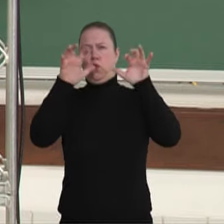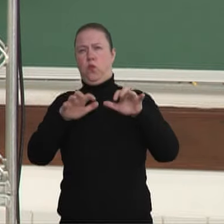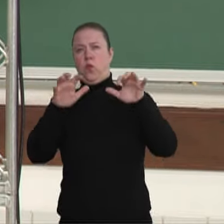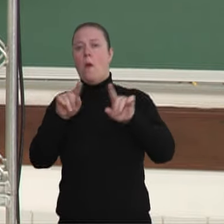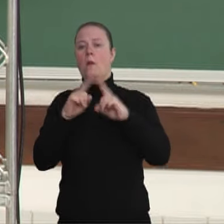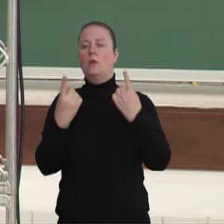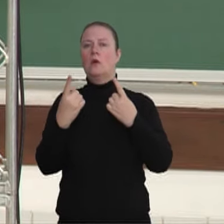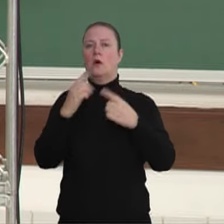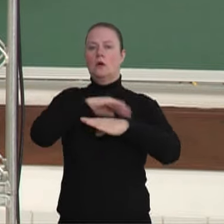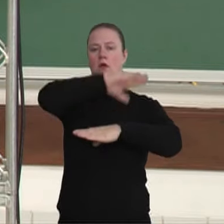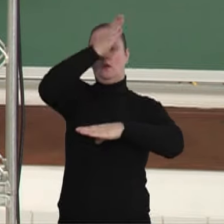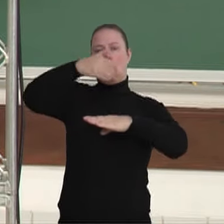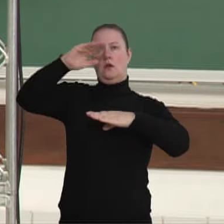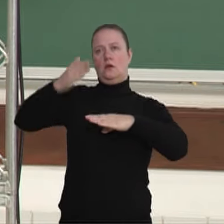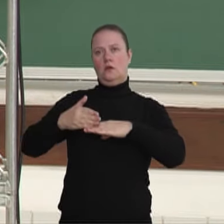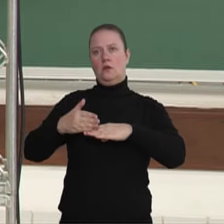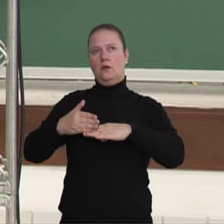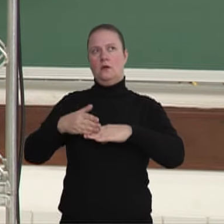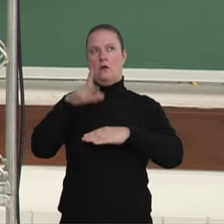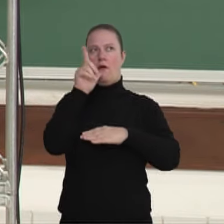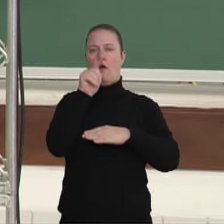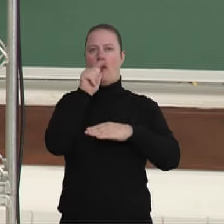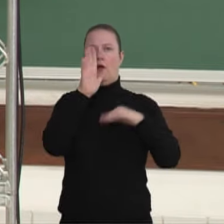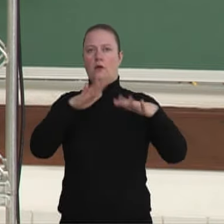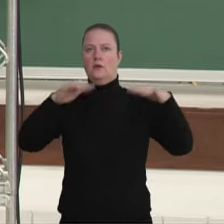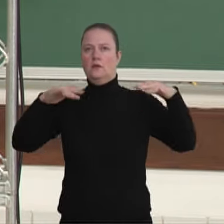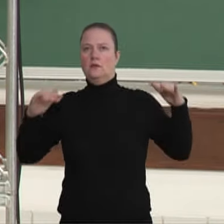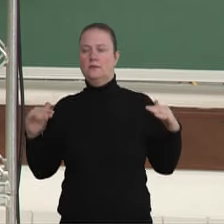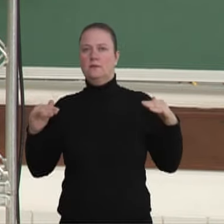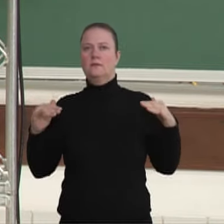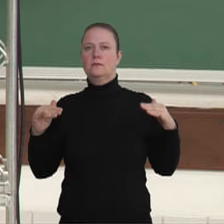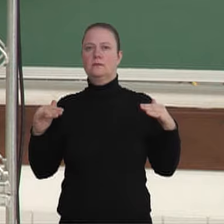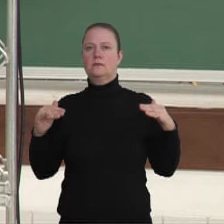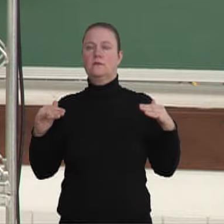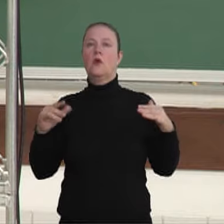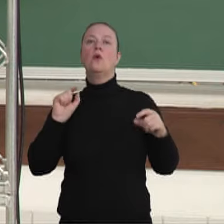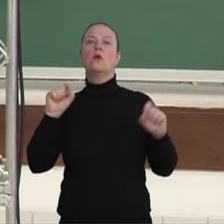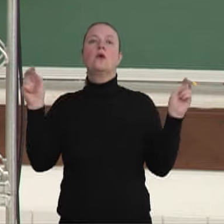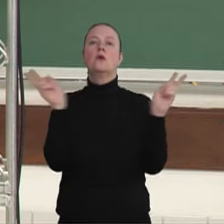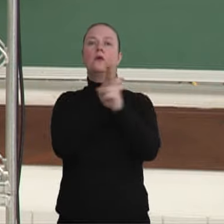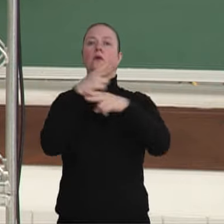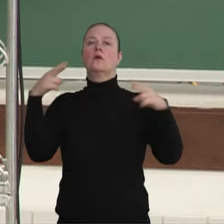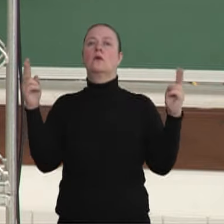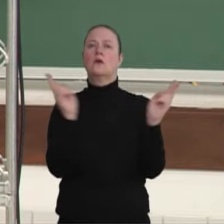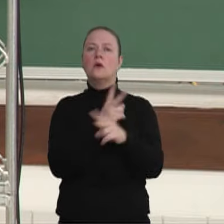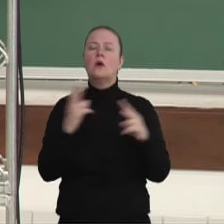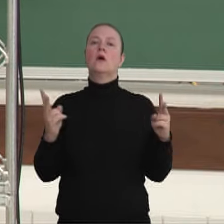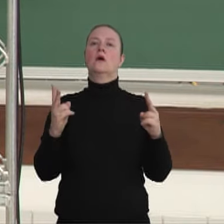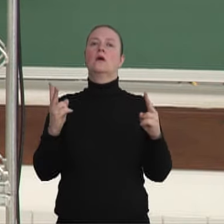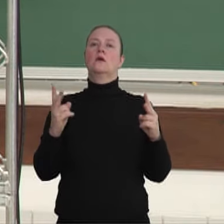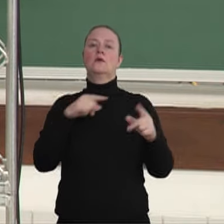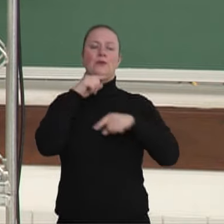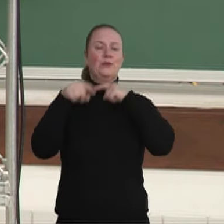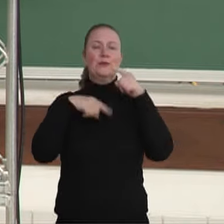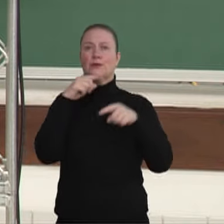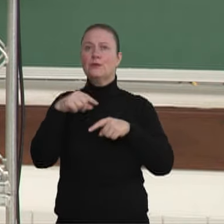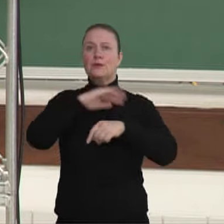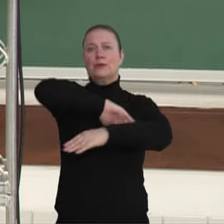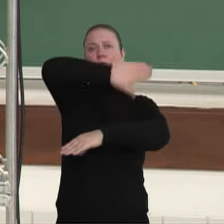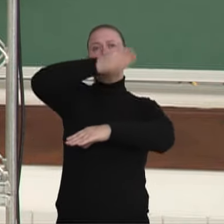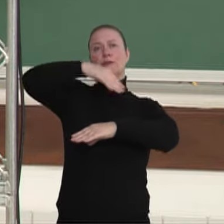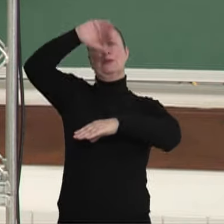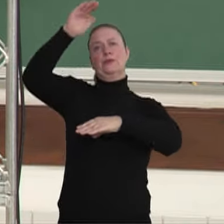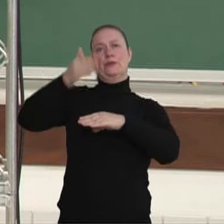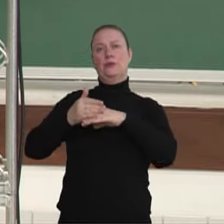ela bloqueia muito esse aspecto. Quando o vento intenso ele vem por ali, ele simplesmente não consegue estar passando pelas montanhas, ele